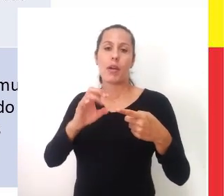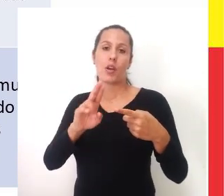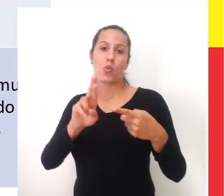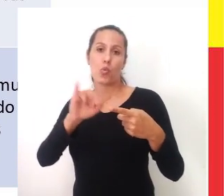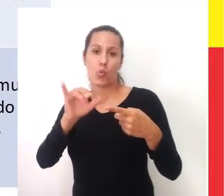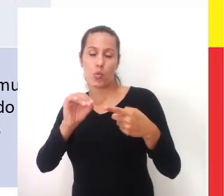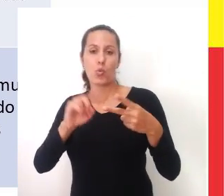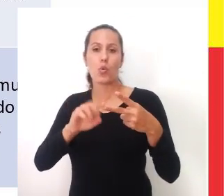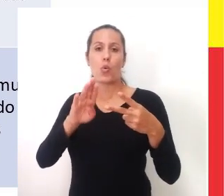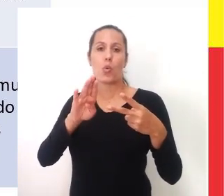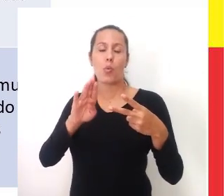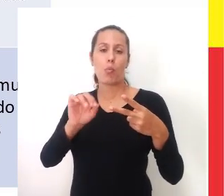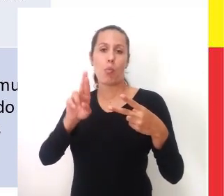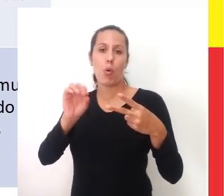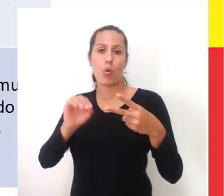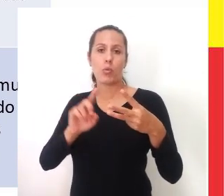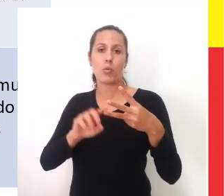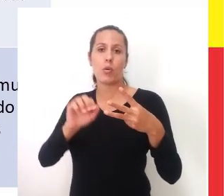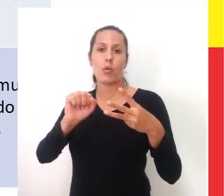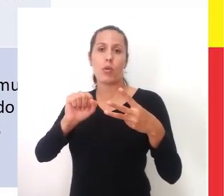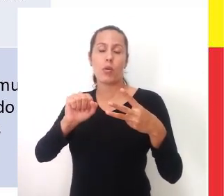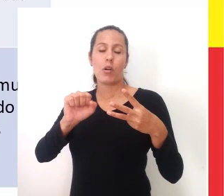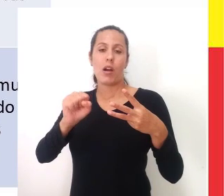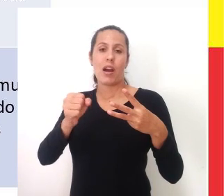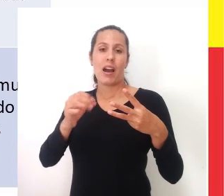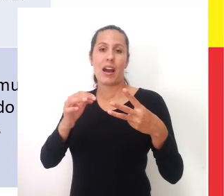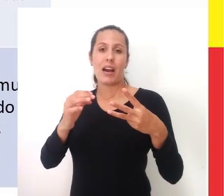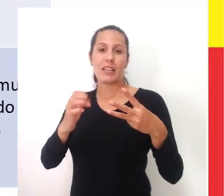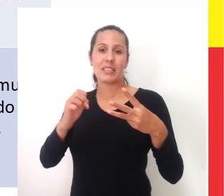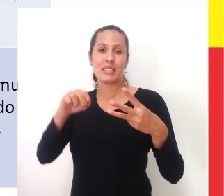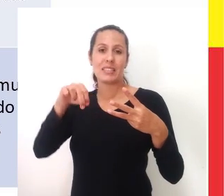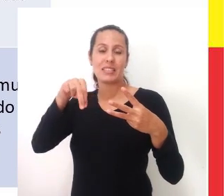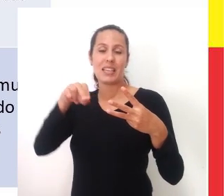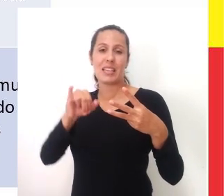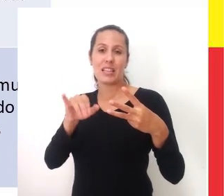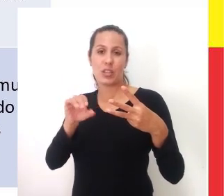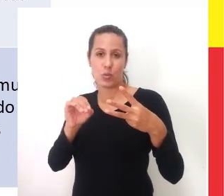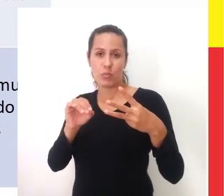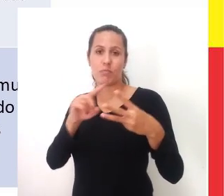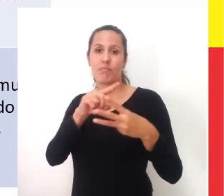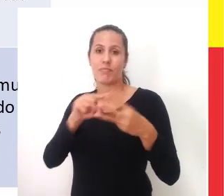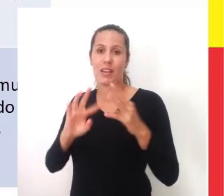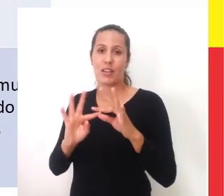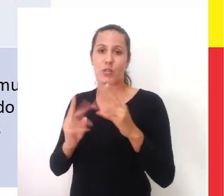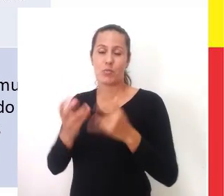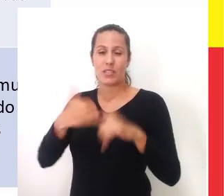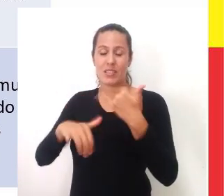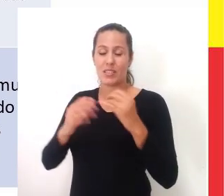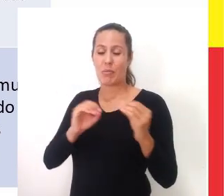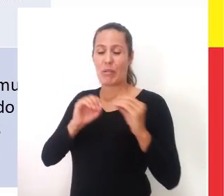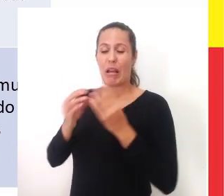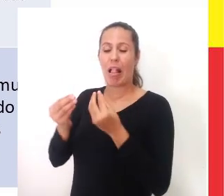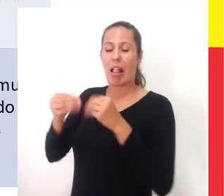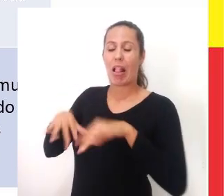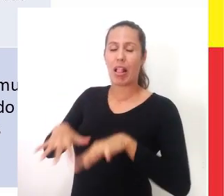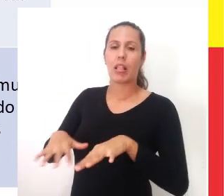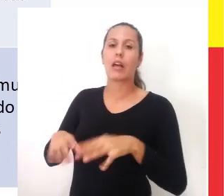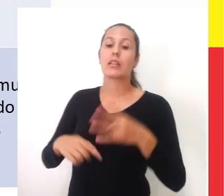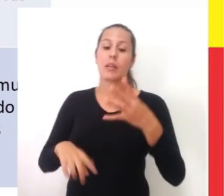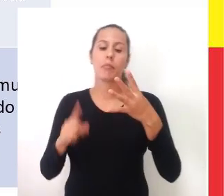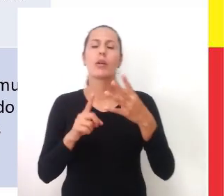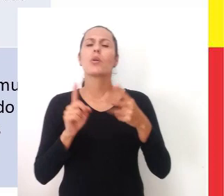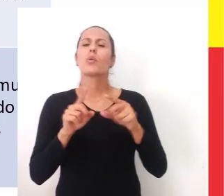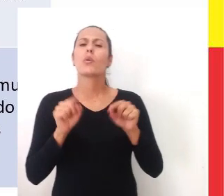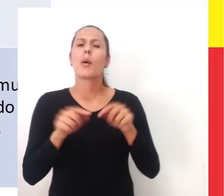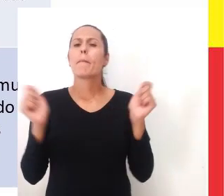com mercúrio, boro, arsênio, vindo do interior da Terra. Pode contaminar, ou melhor,